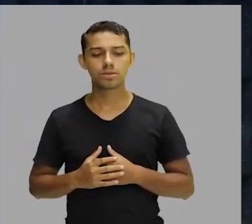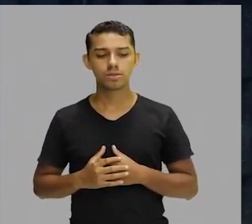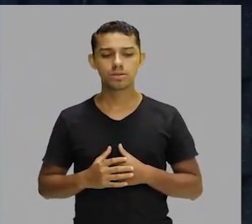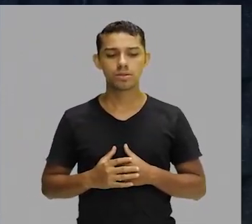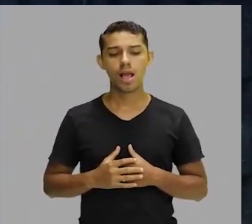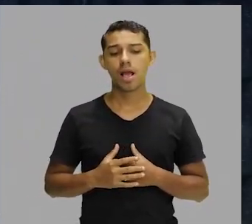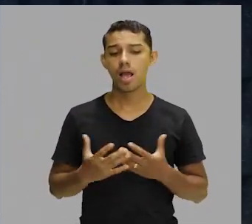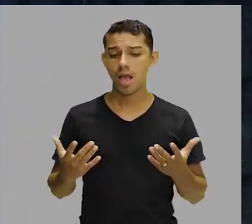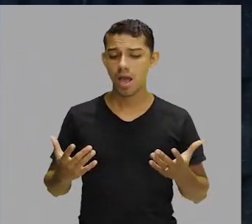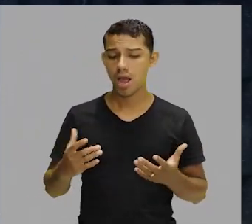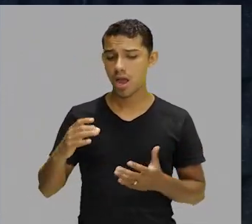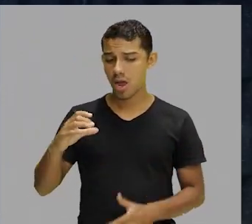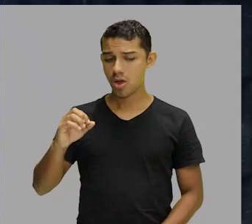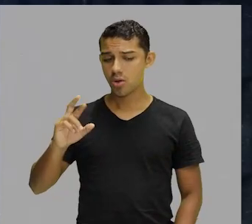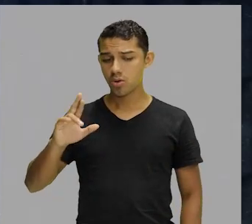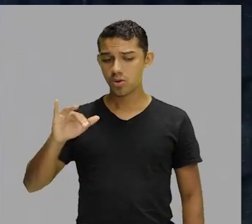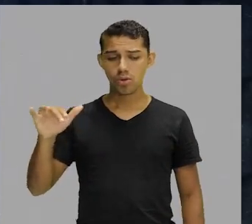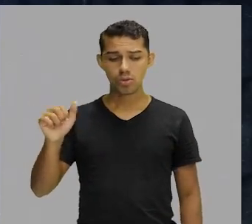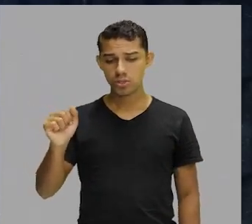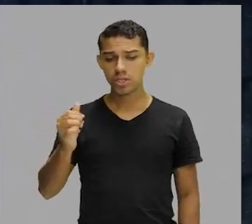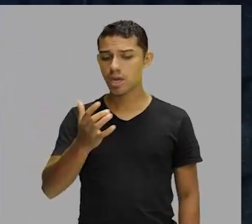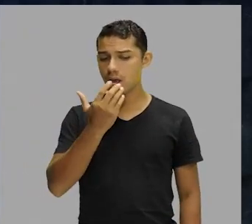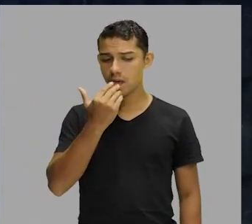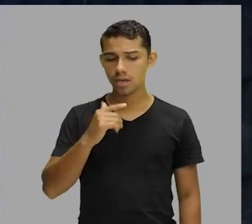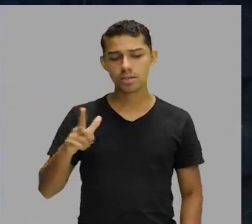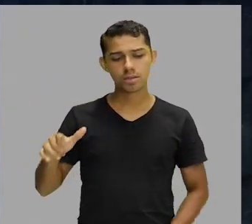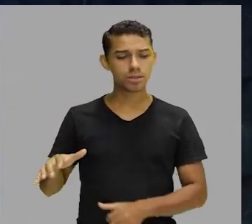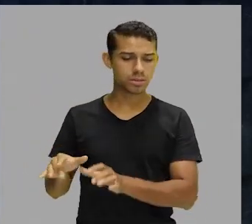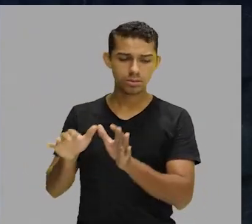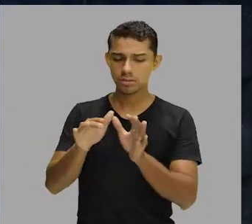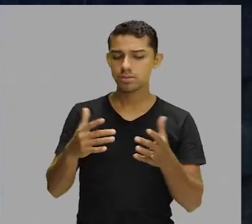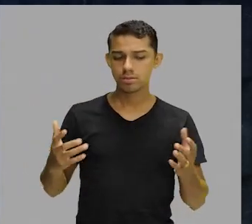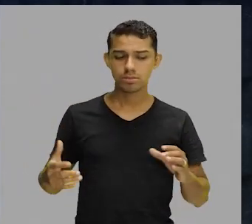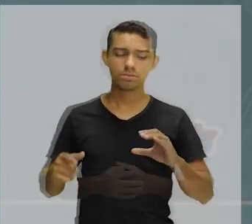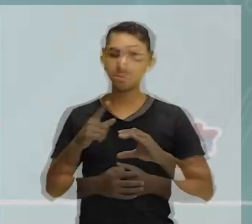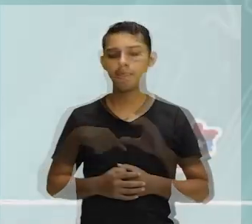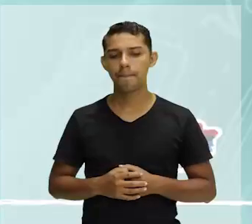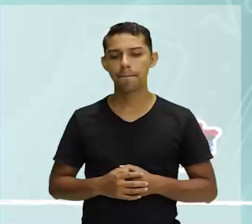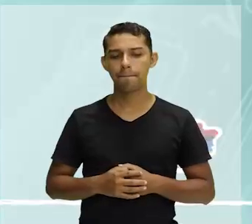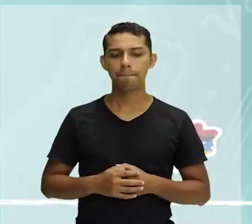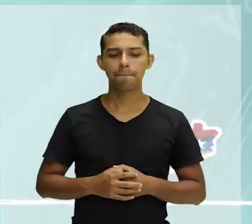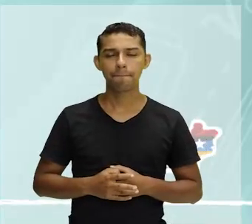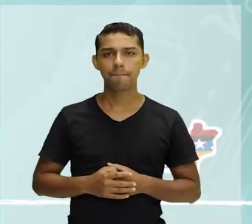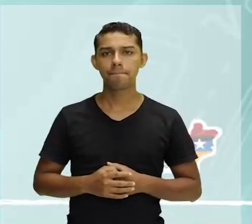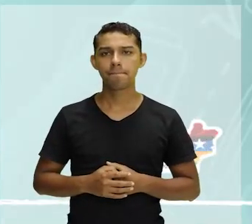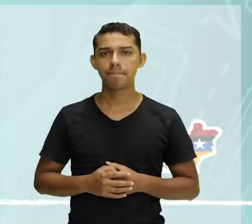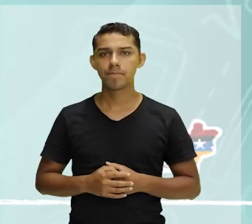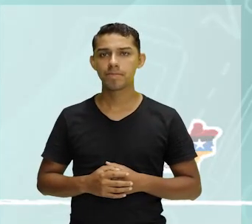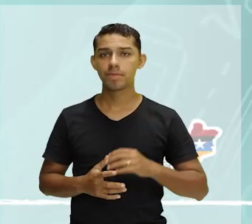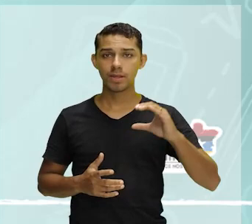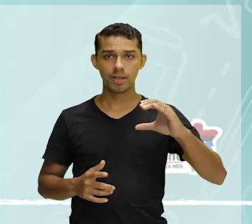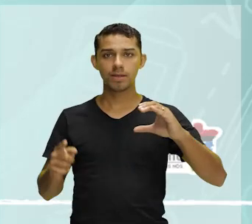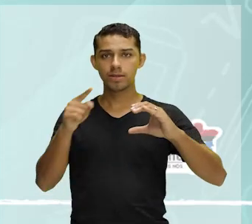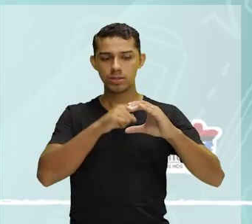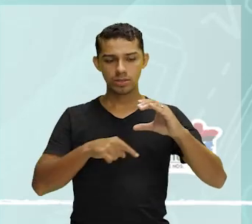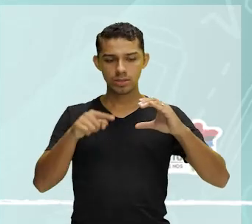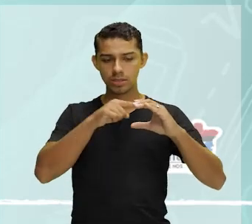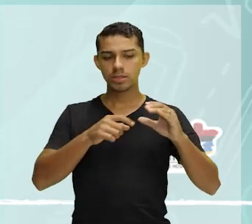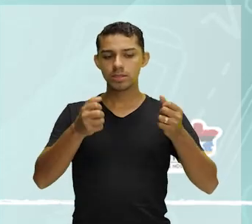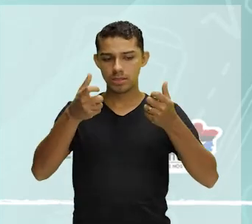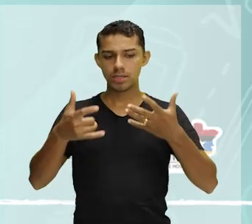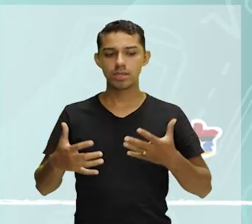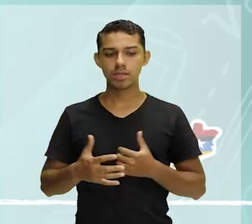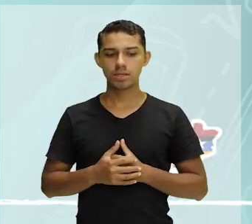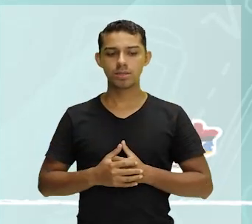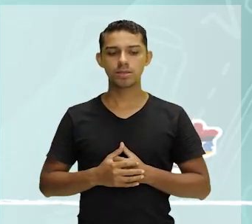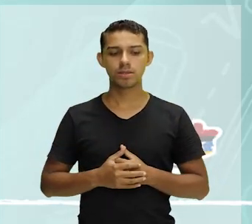de borboleta. Também está errado, né, pessoal? Por isso que a letra C está errada também. Pessoal, letra C, o que ela diz? Olha,